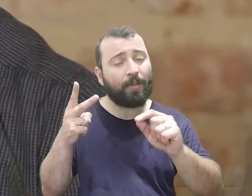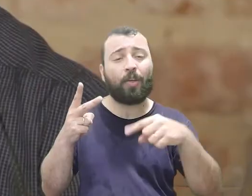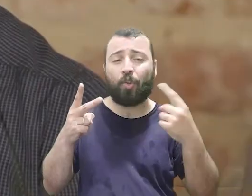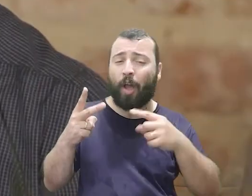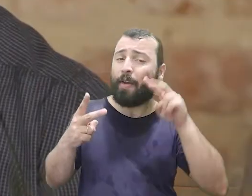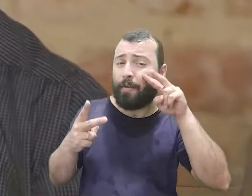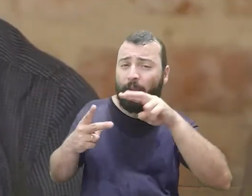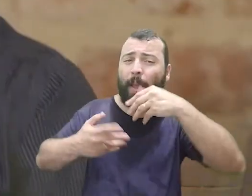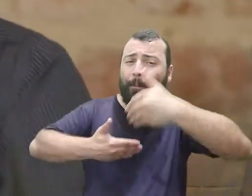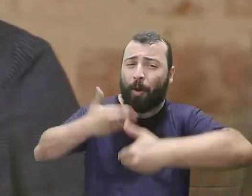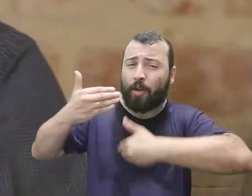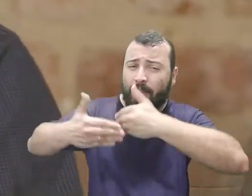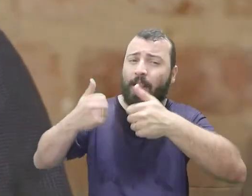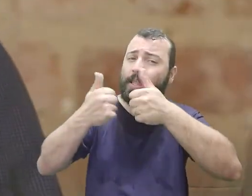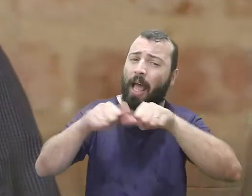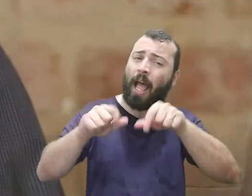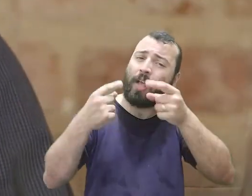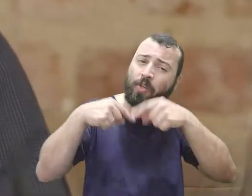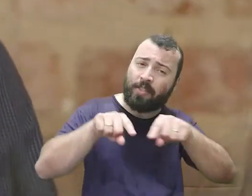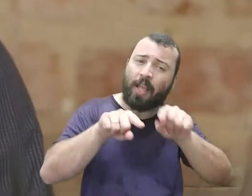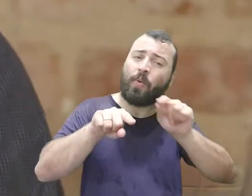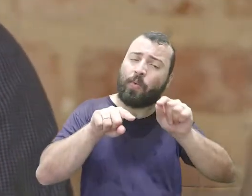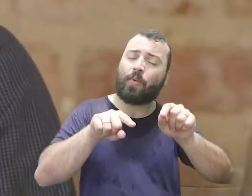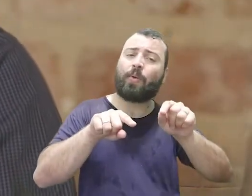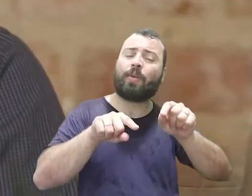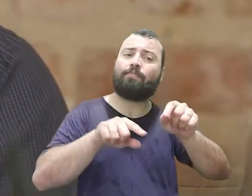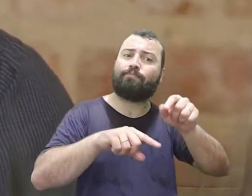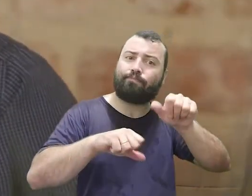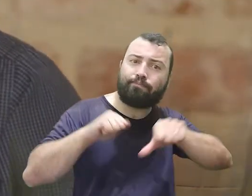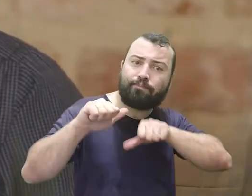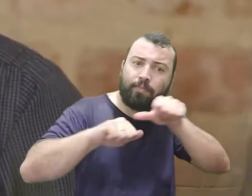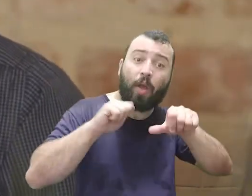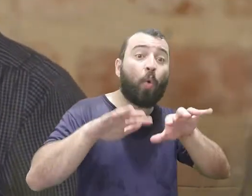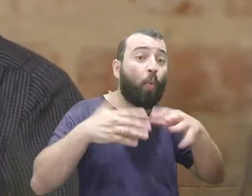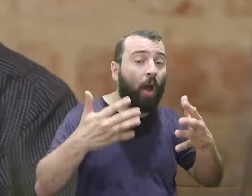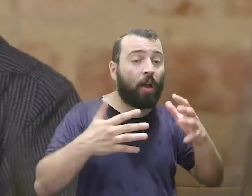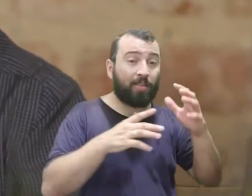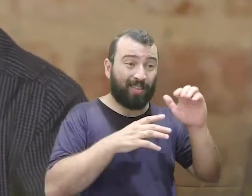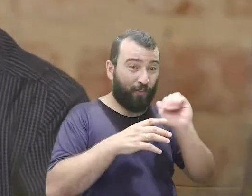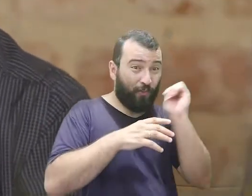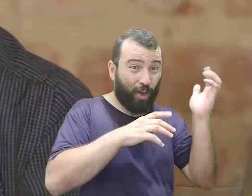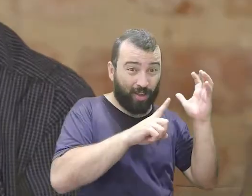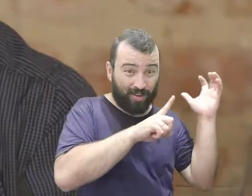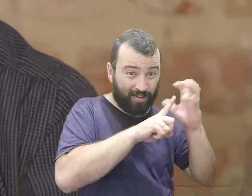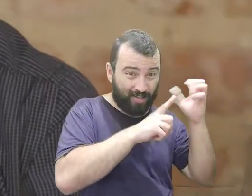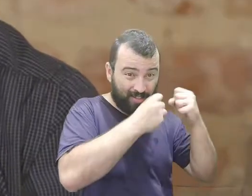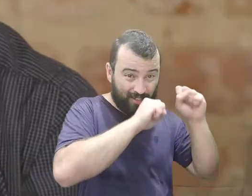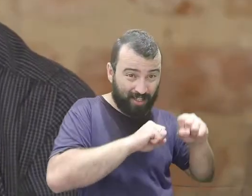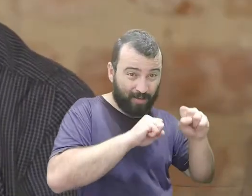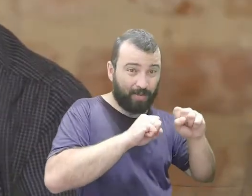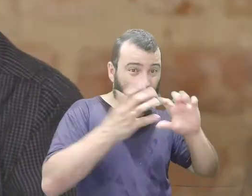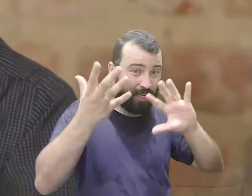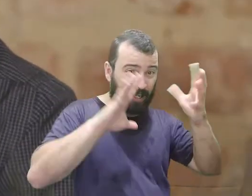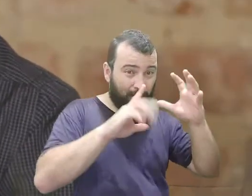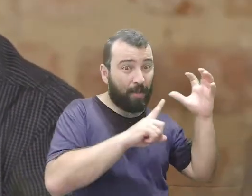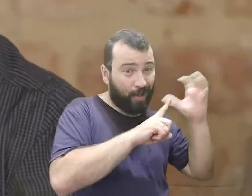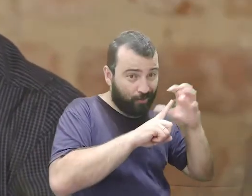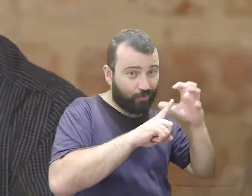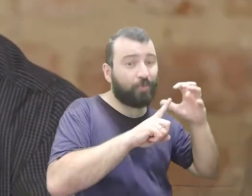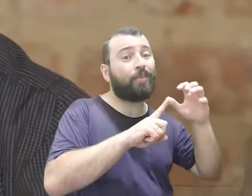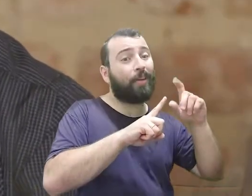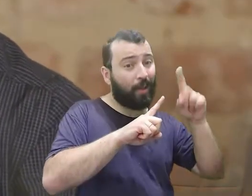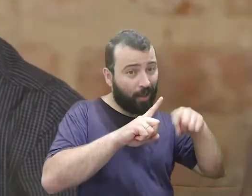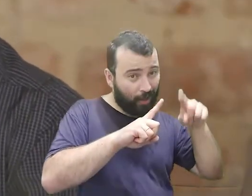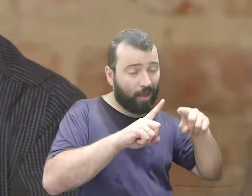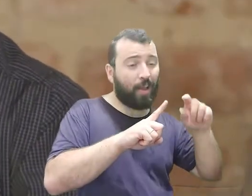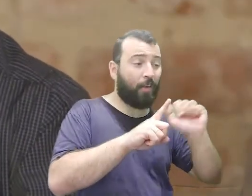um processo que está associado a uma retroalimentação. Quando uma forçante externa do sistema climático, e aqui nós podemos nos